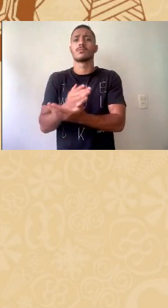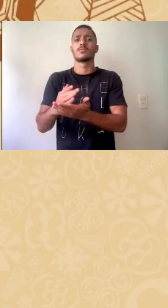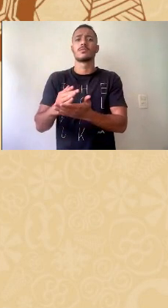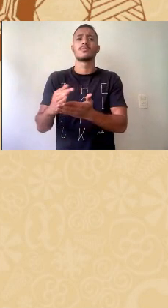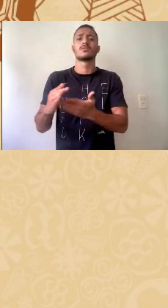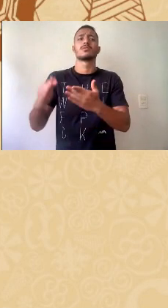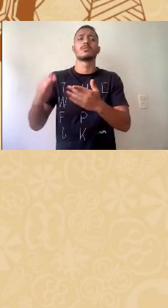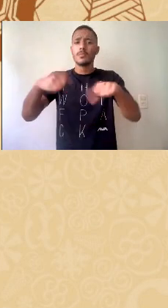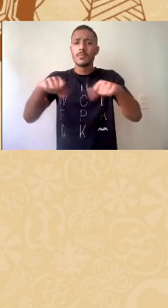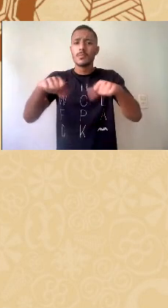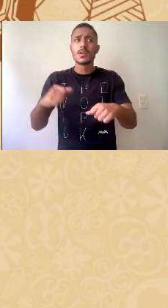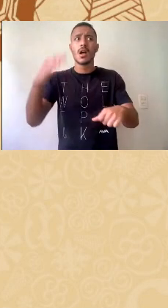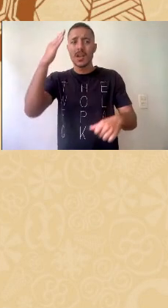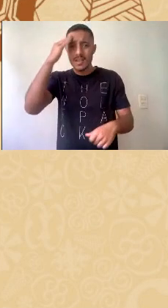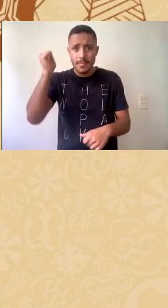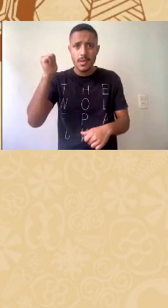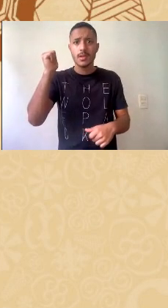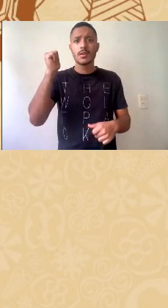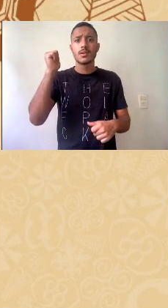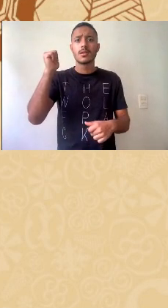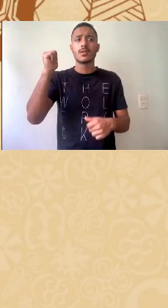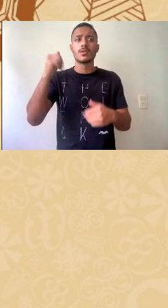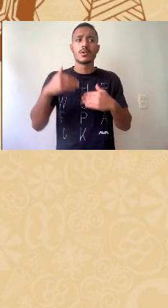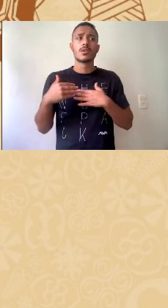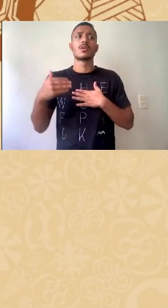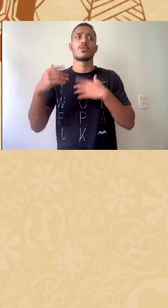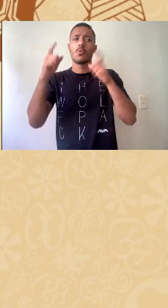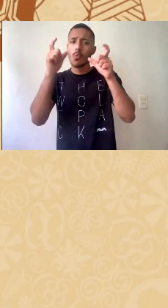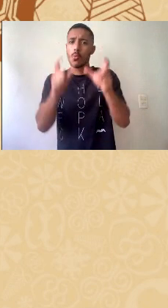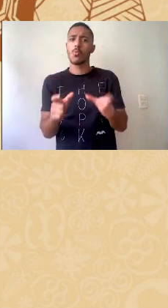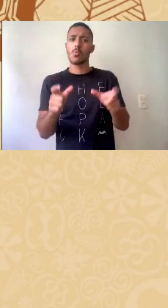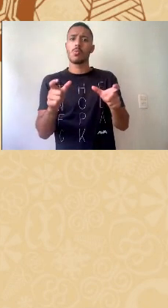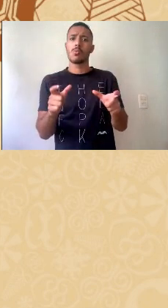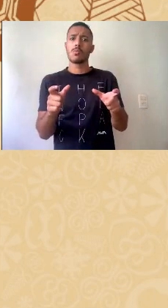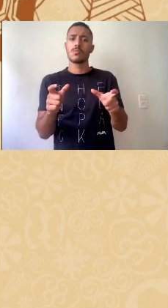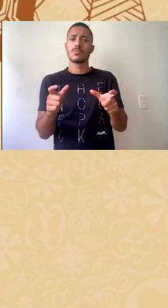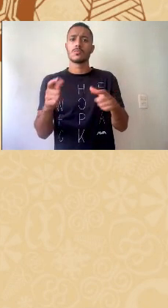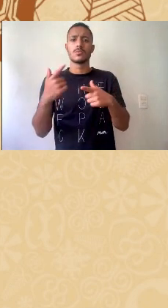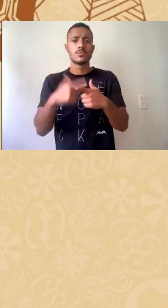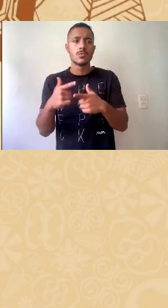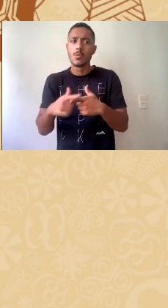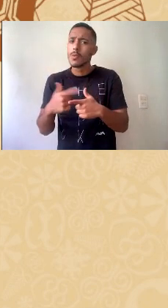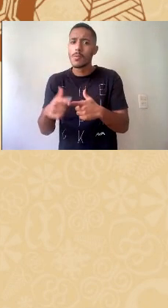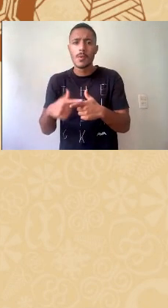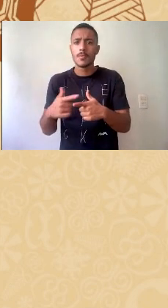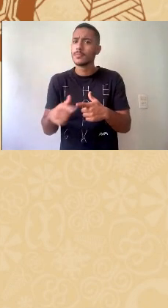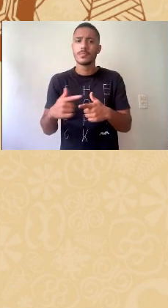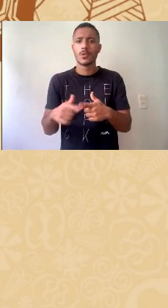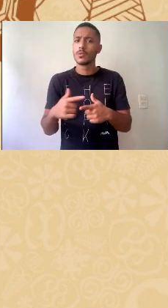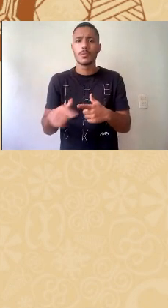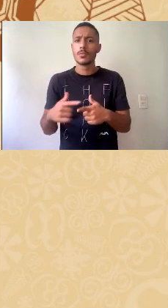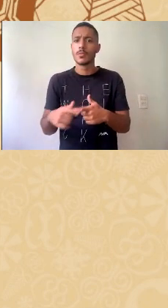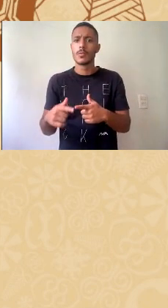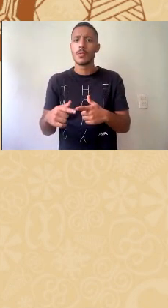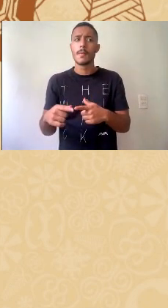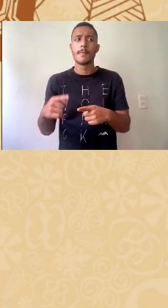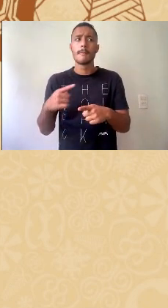reconhecer o nosso lugar. Problema nenhum em reconhecer, certo? Certo.